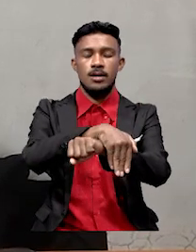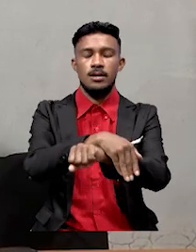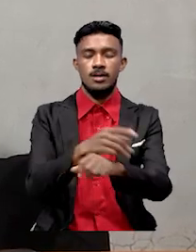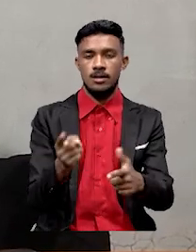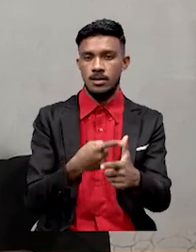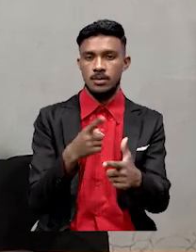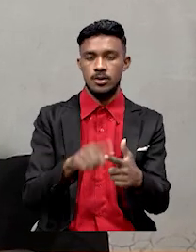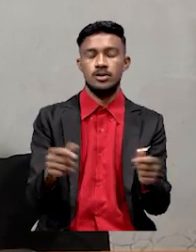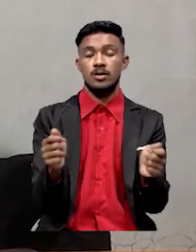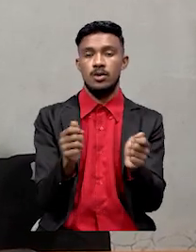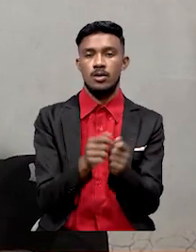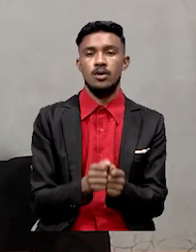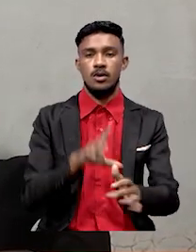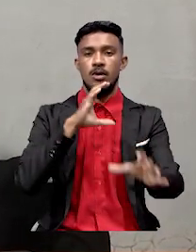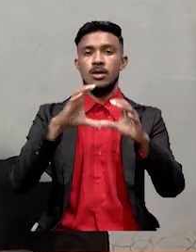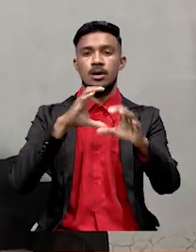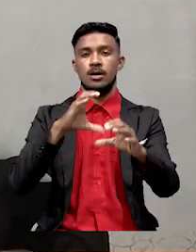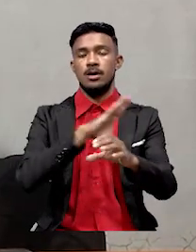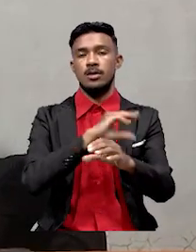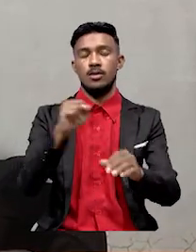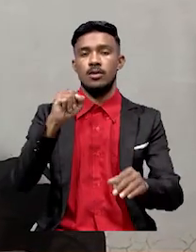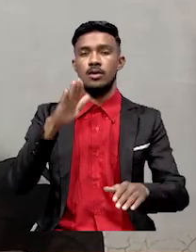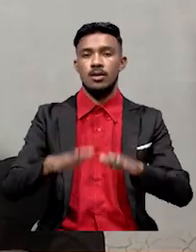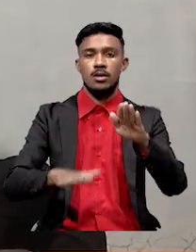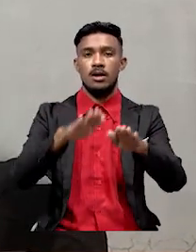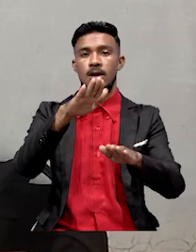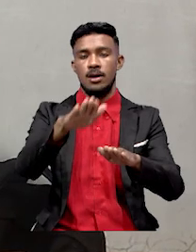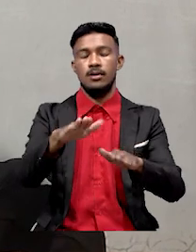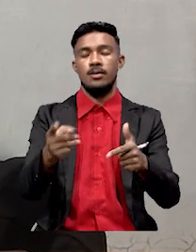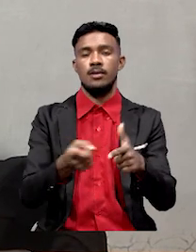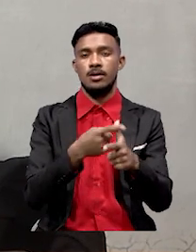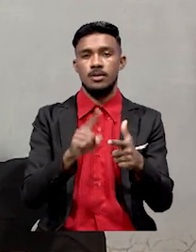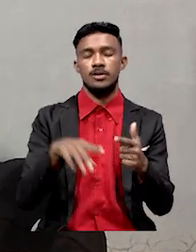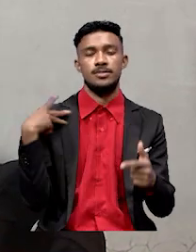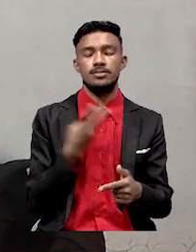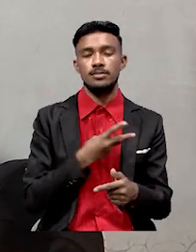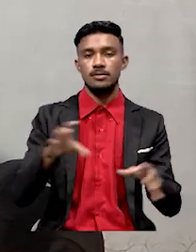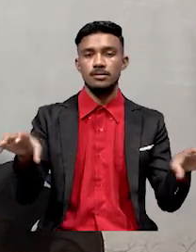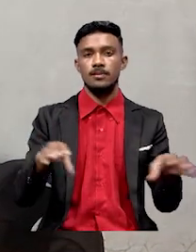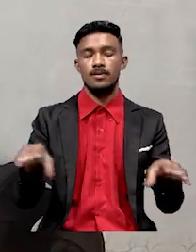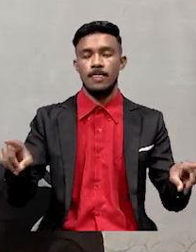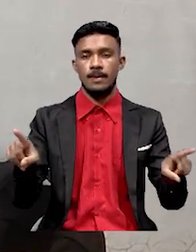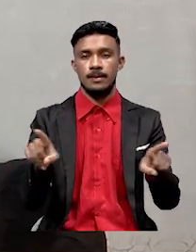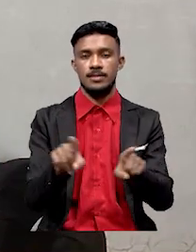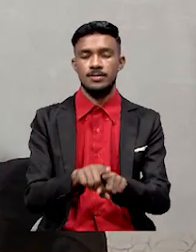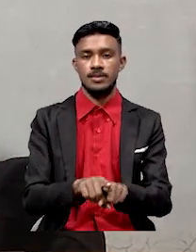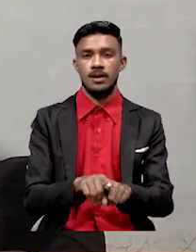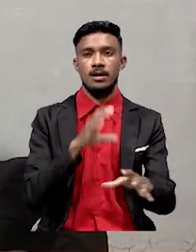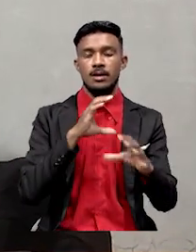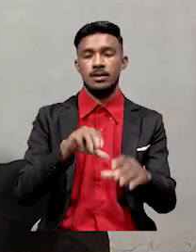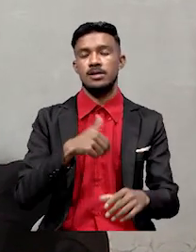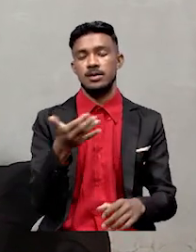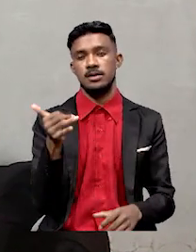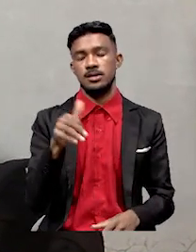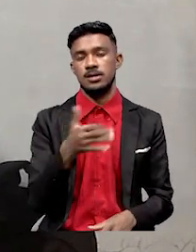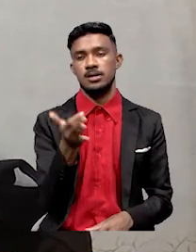o careta e mos tanto lavanha nemos e tem parte serviço secreto cercelo quando serviço de